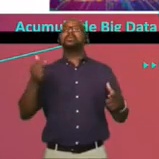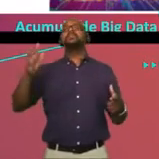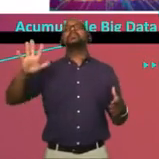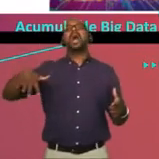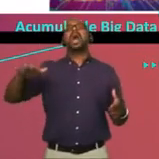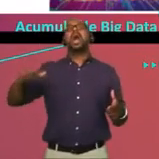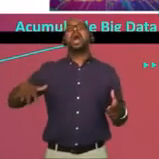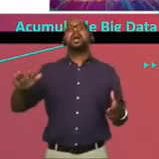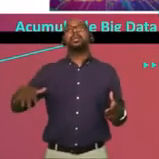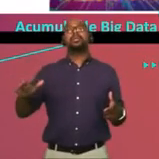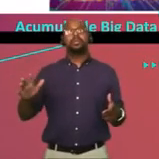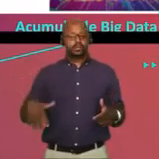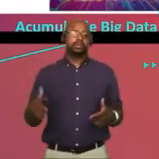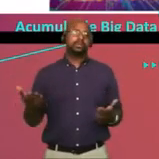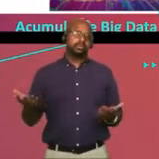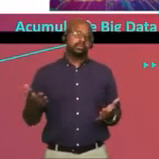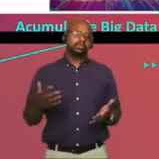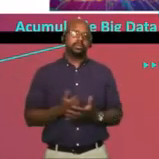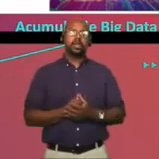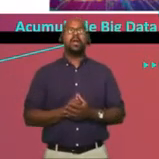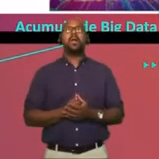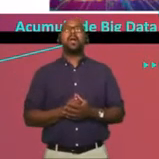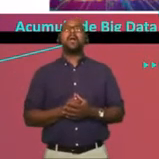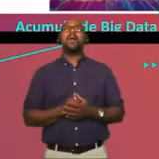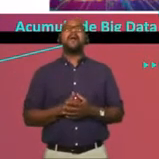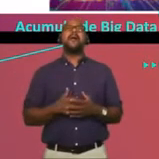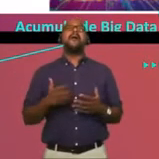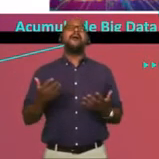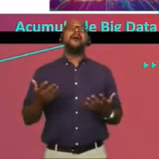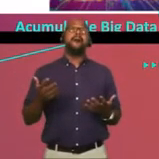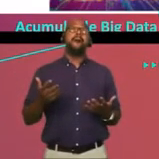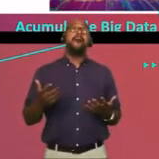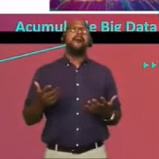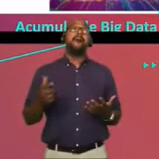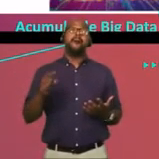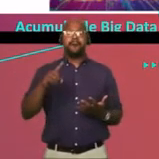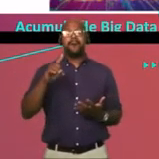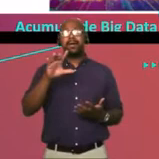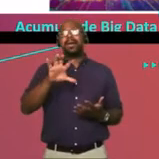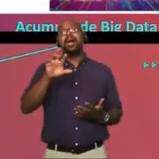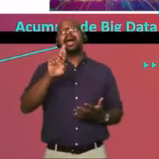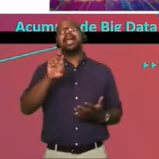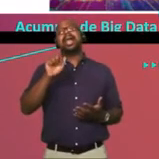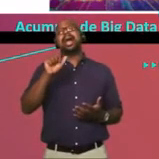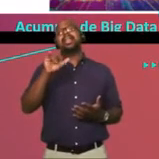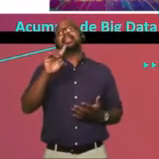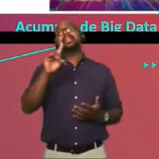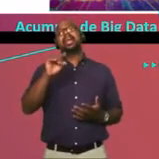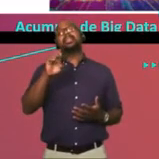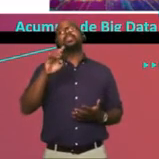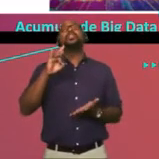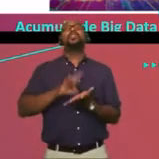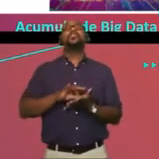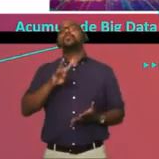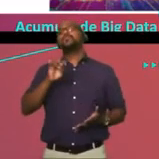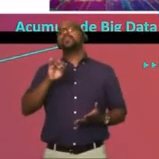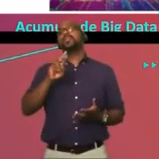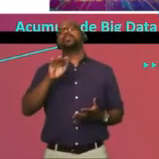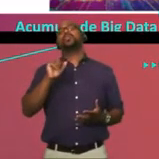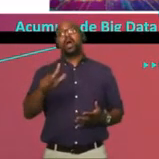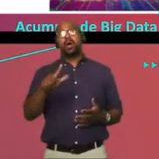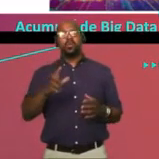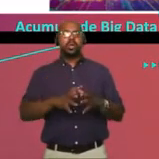fazer com que as suas filhas de um preço cada vez mais barato e a realidade virtual a realidade virtual e realidade